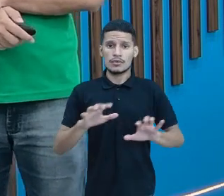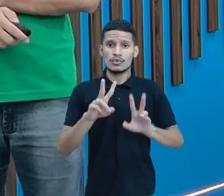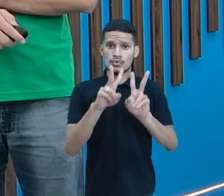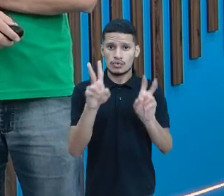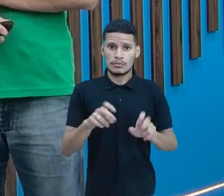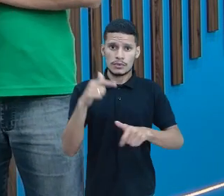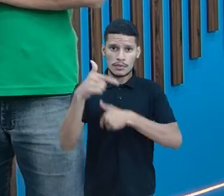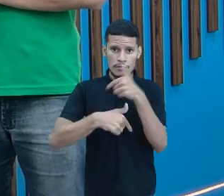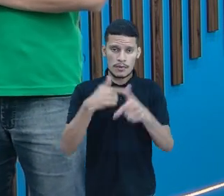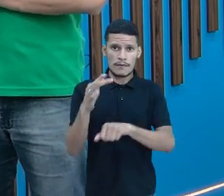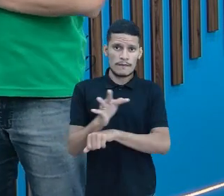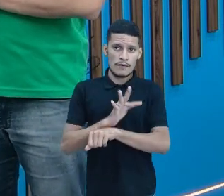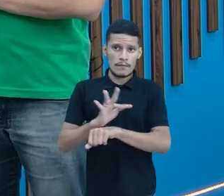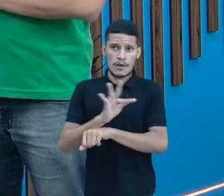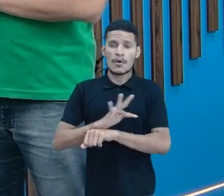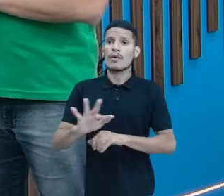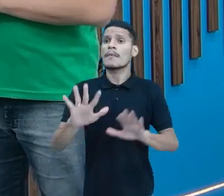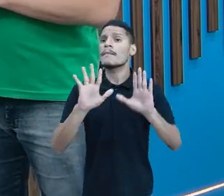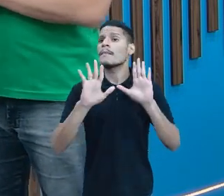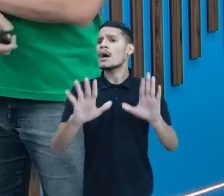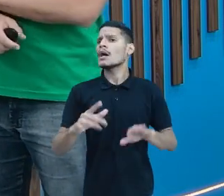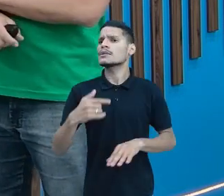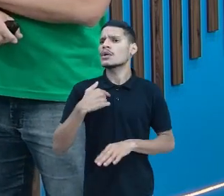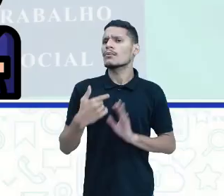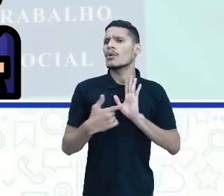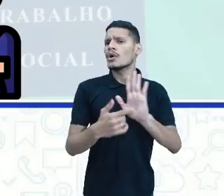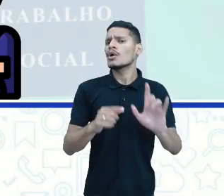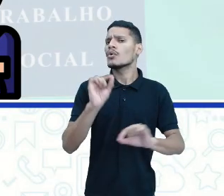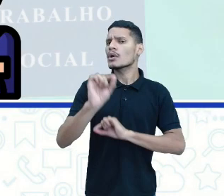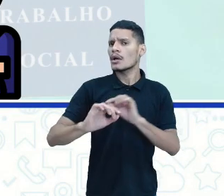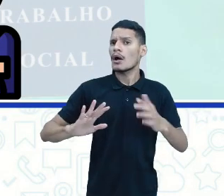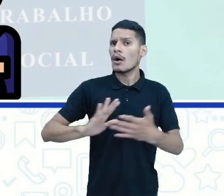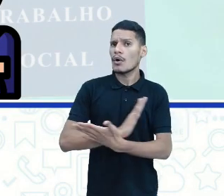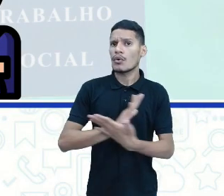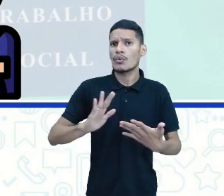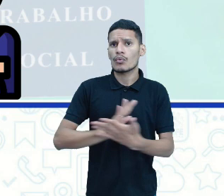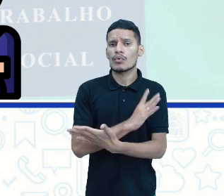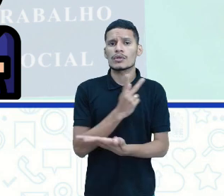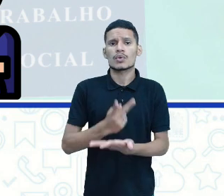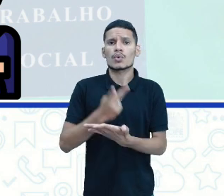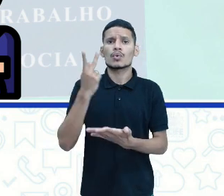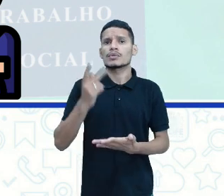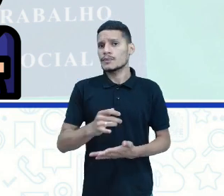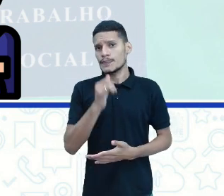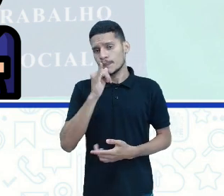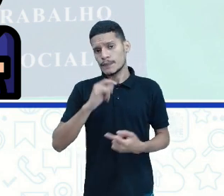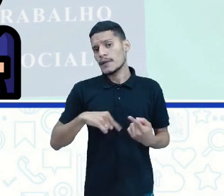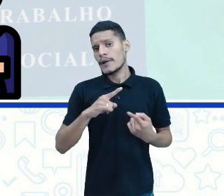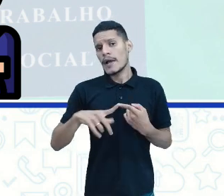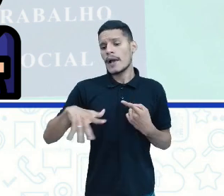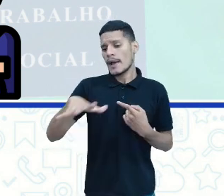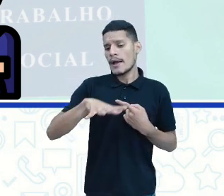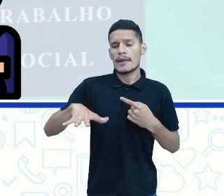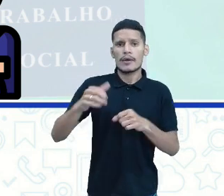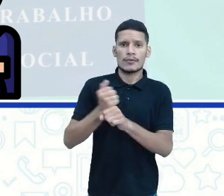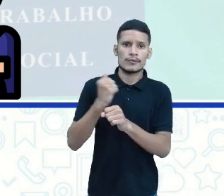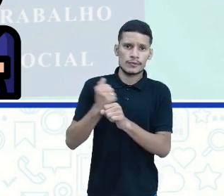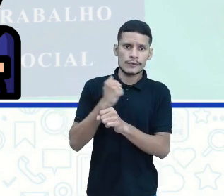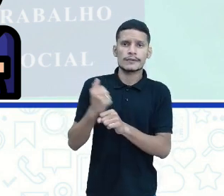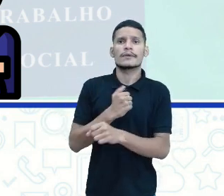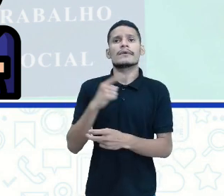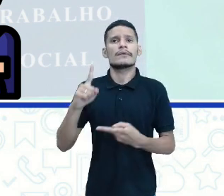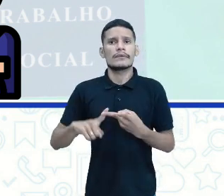trabalho formal. Mas, eu estou destacando aqui, ó, alguns casos, né? Trabalhador da construção civil,